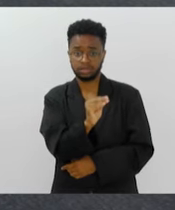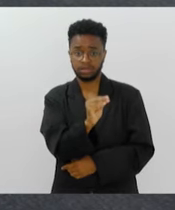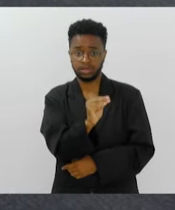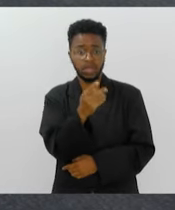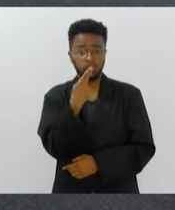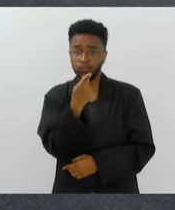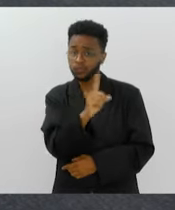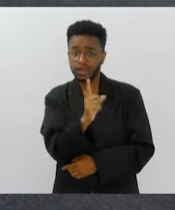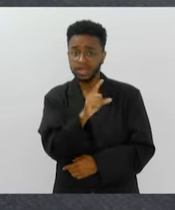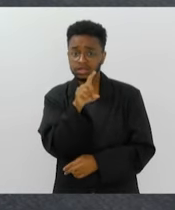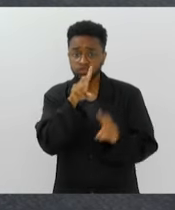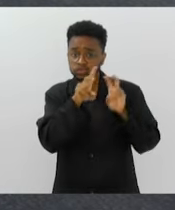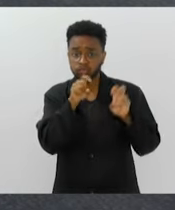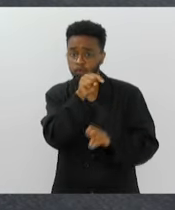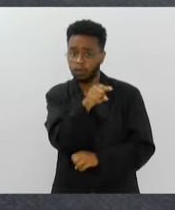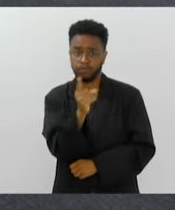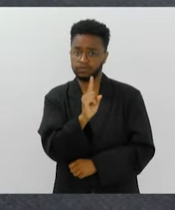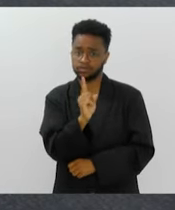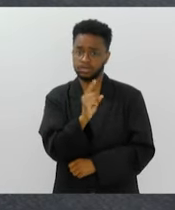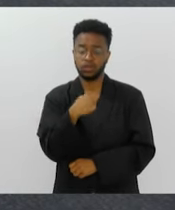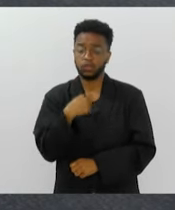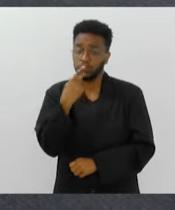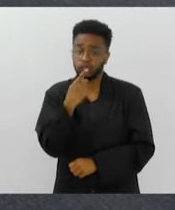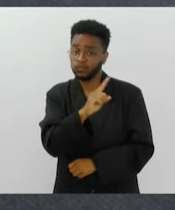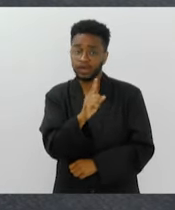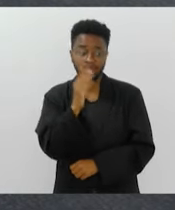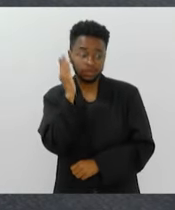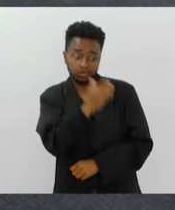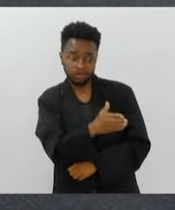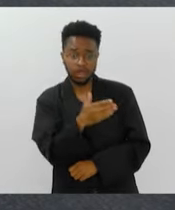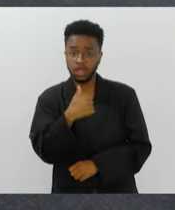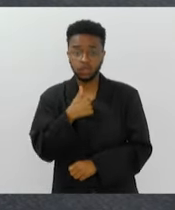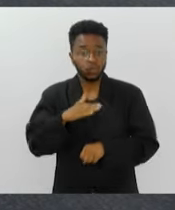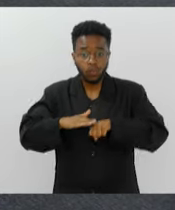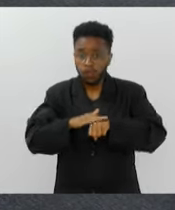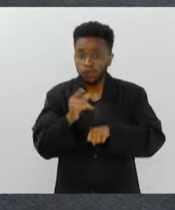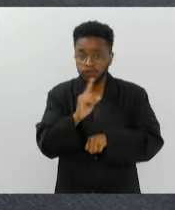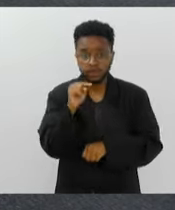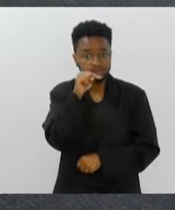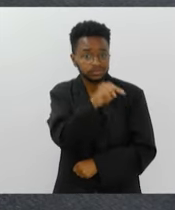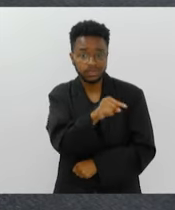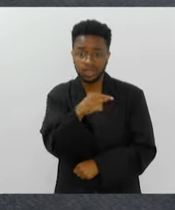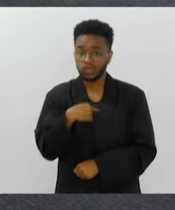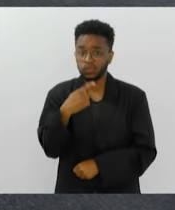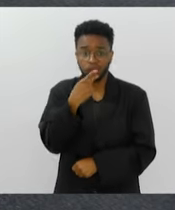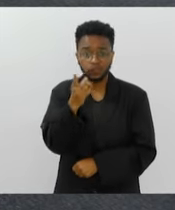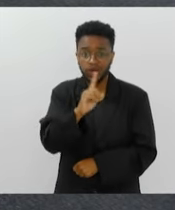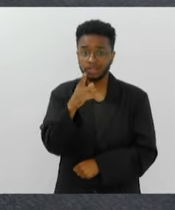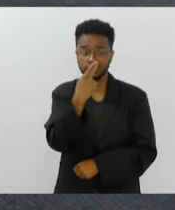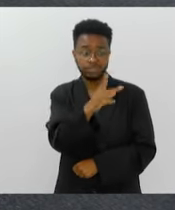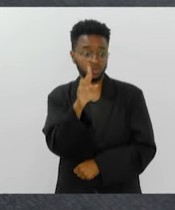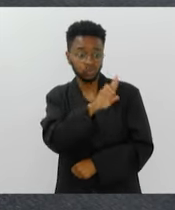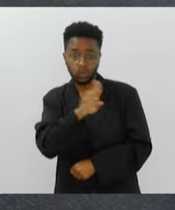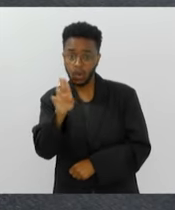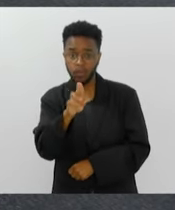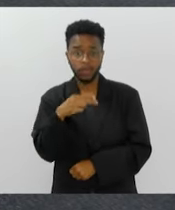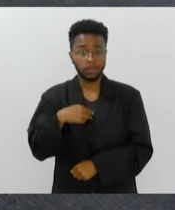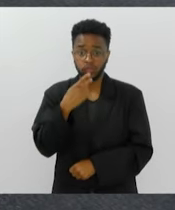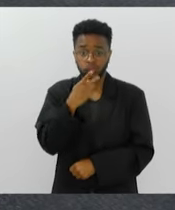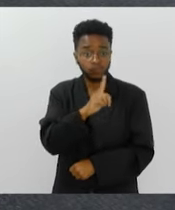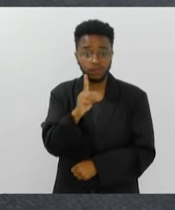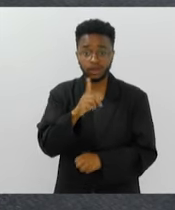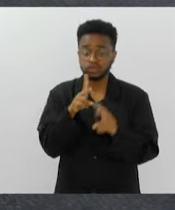citei eu não falei com você eu não falo com você eu não toco no seu nome eu não me refiro